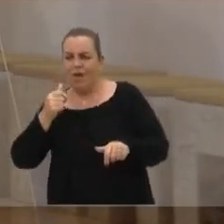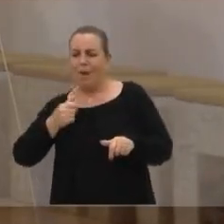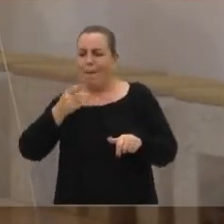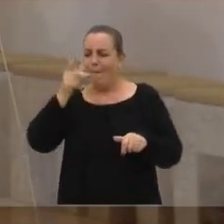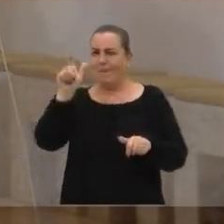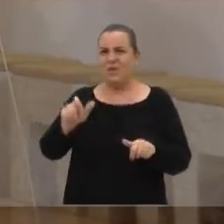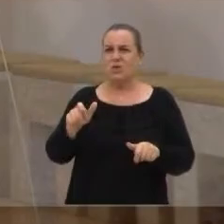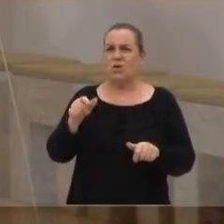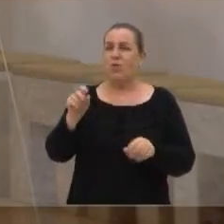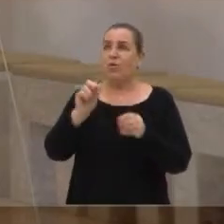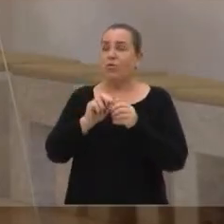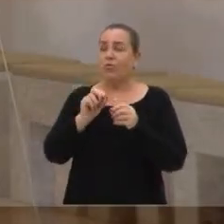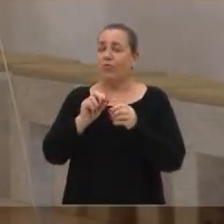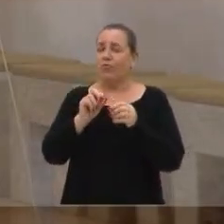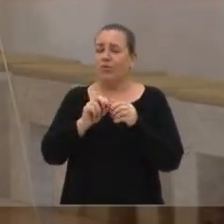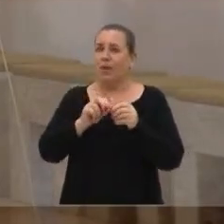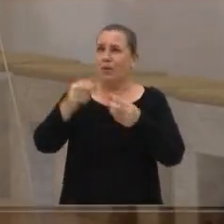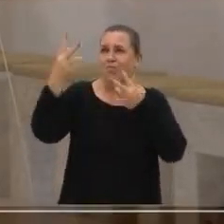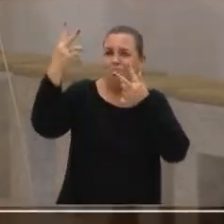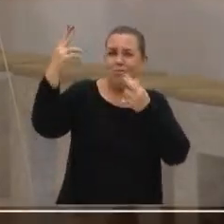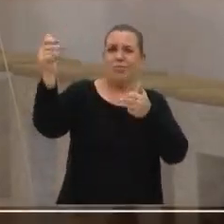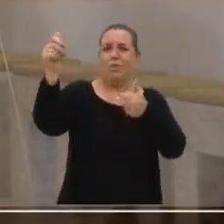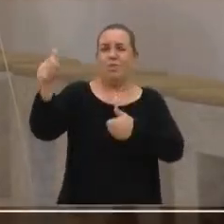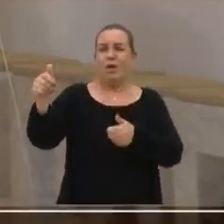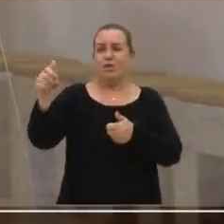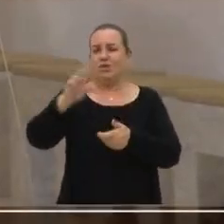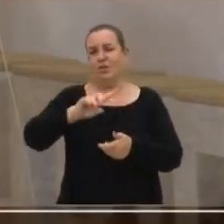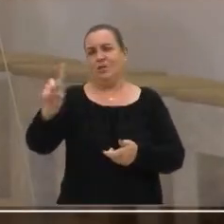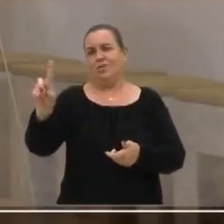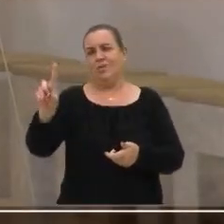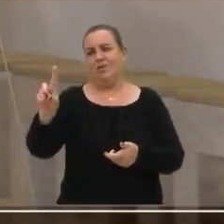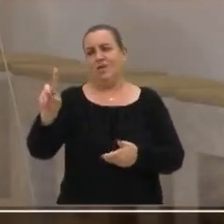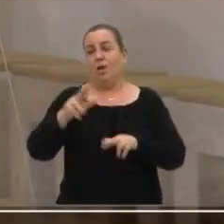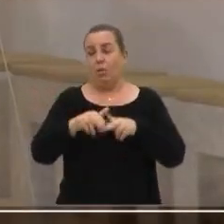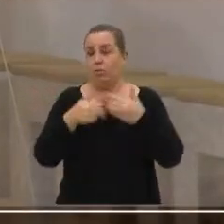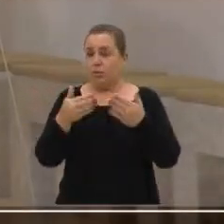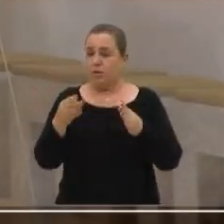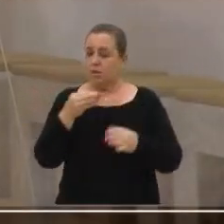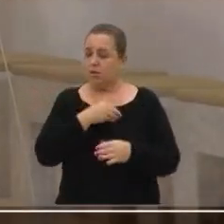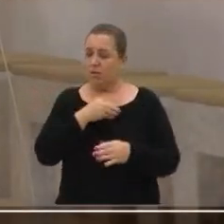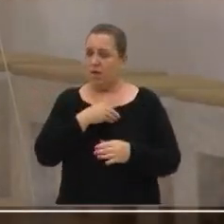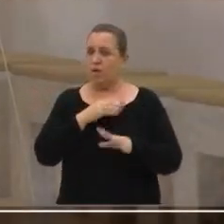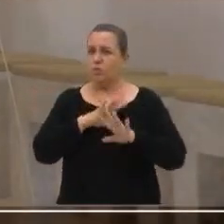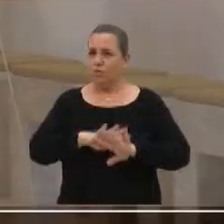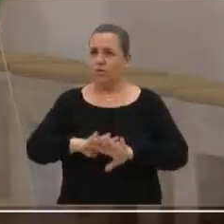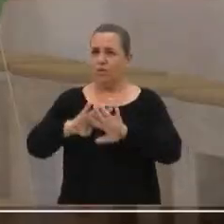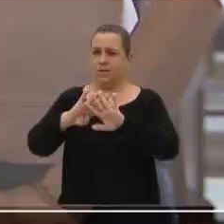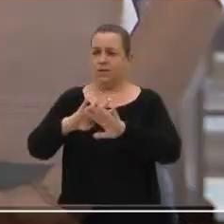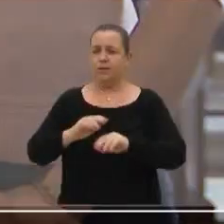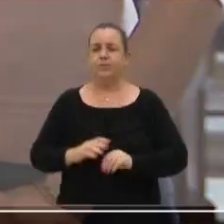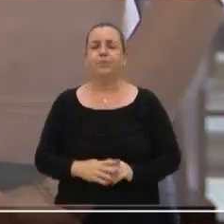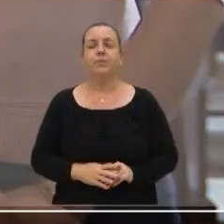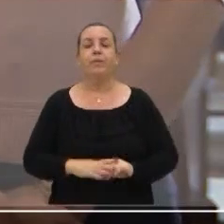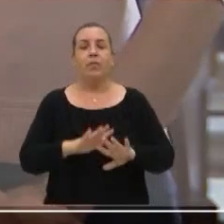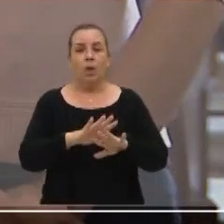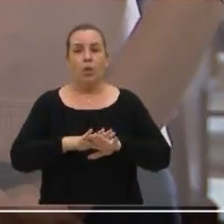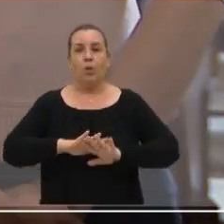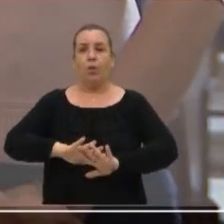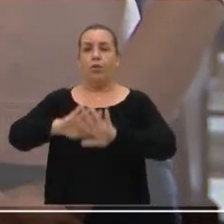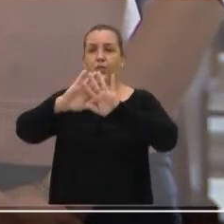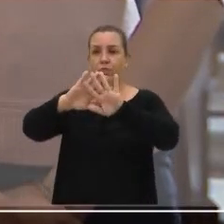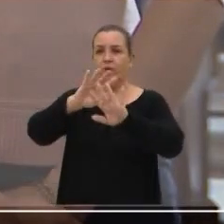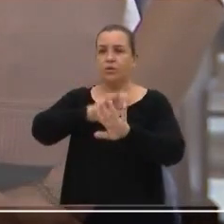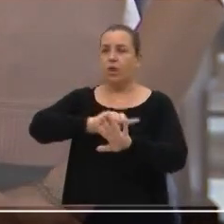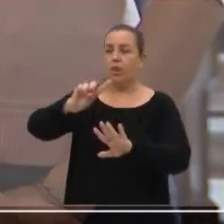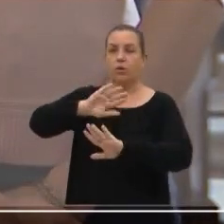Por estes e outros pecados, confessemos: confesso a Deus Todo-Poderoso e